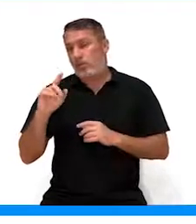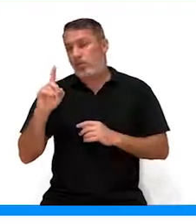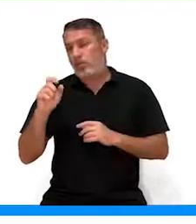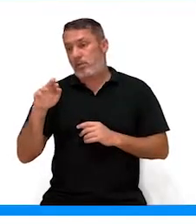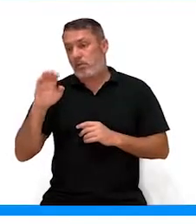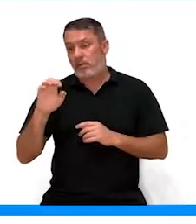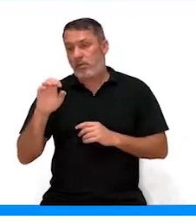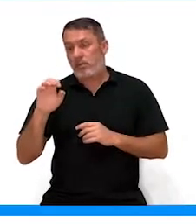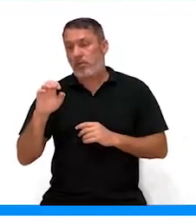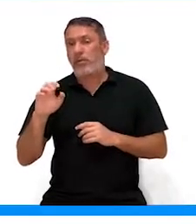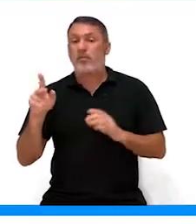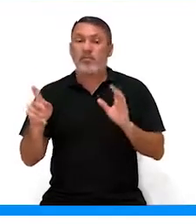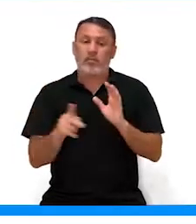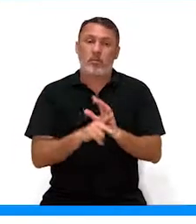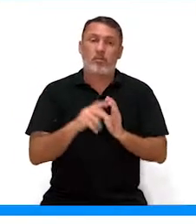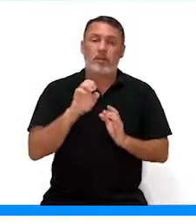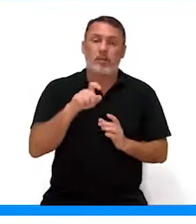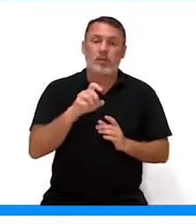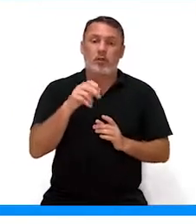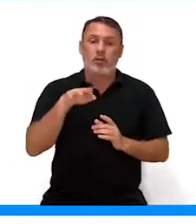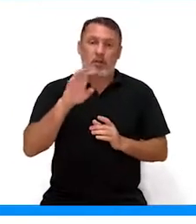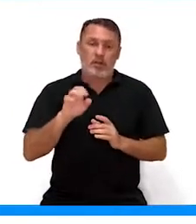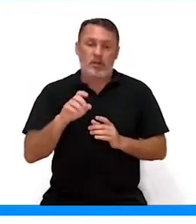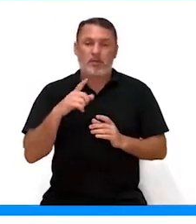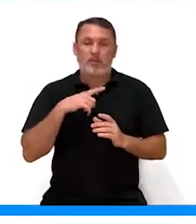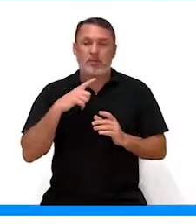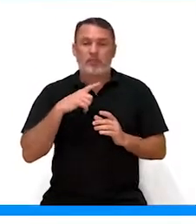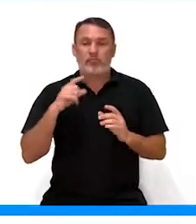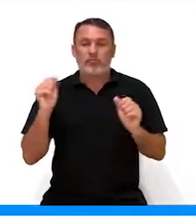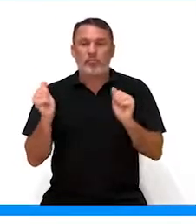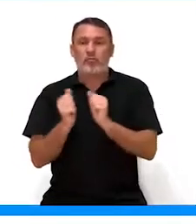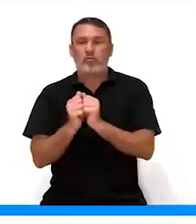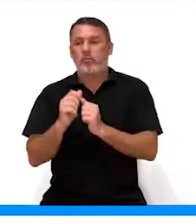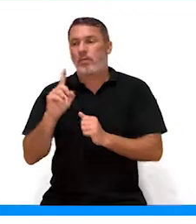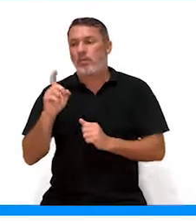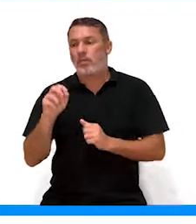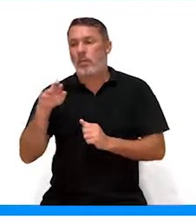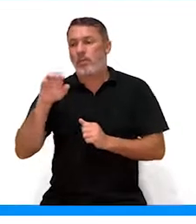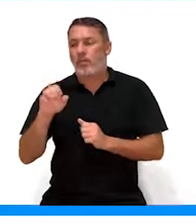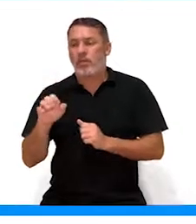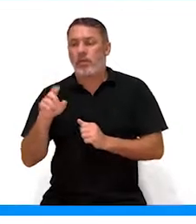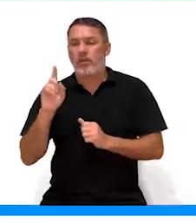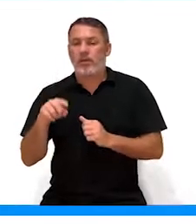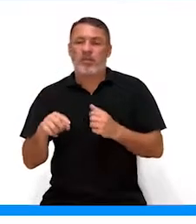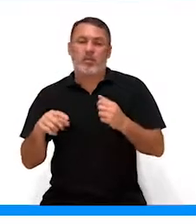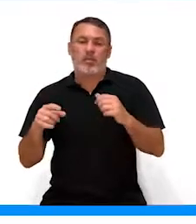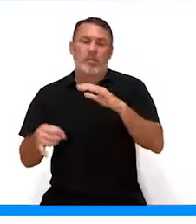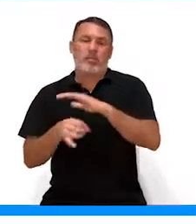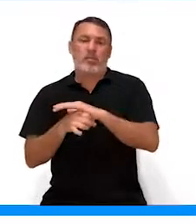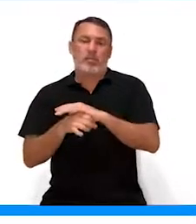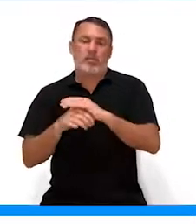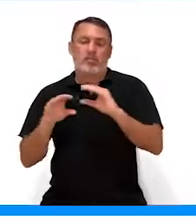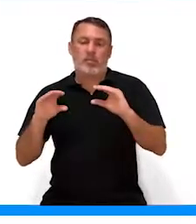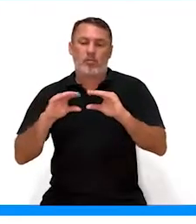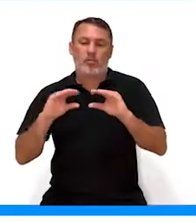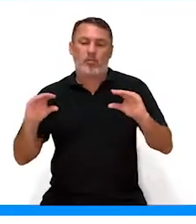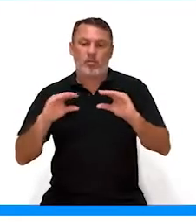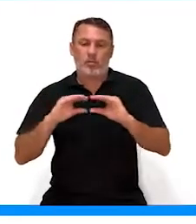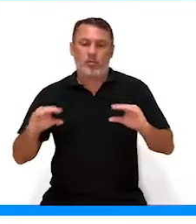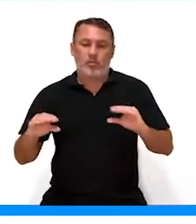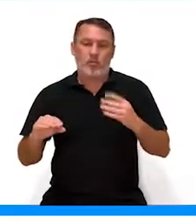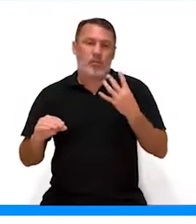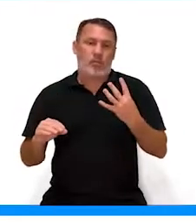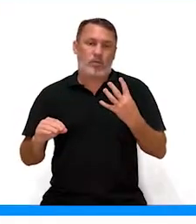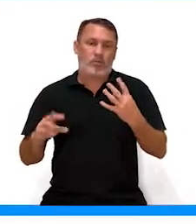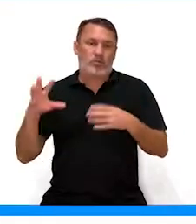camadas. Epiderme, que foi originada da ectoderme, que se une firmemente à derme, que é essa camada de baixo,